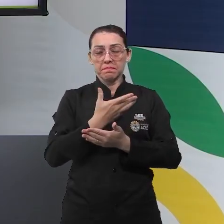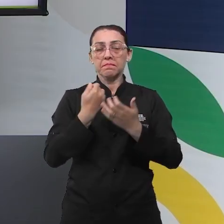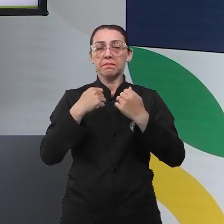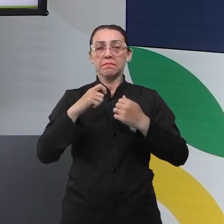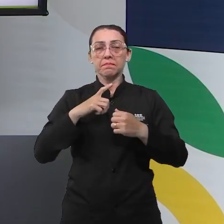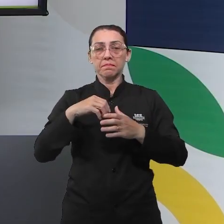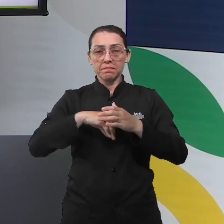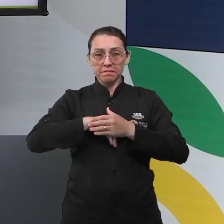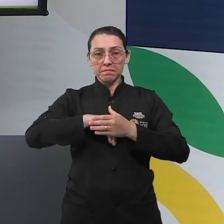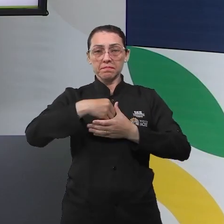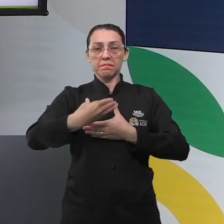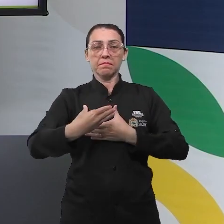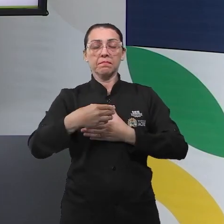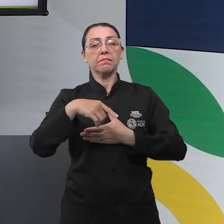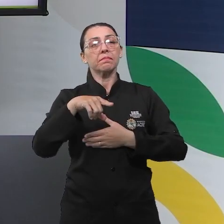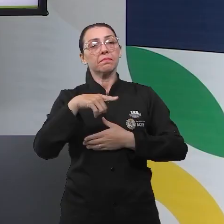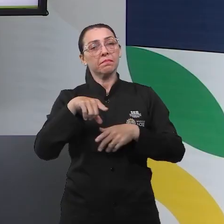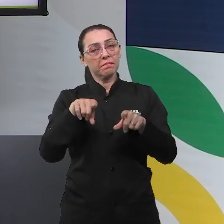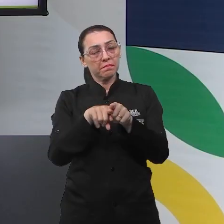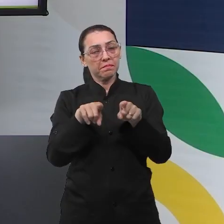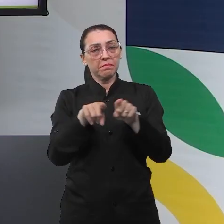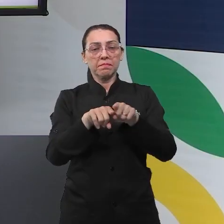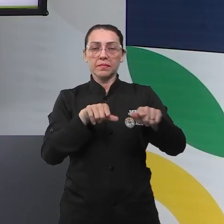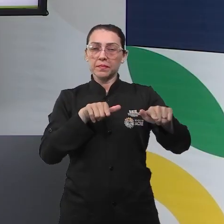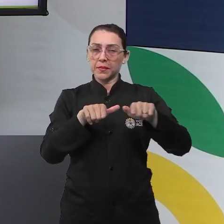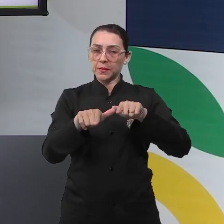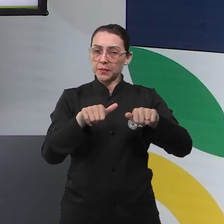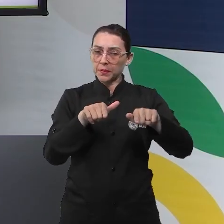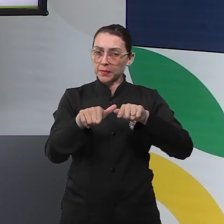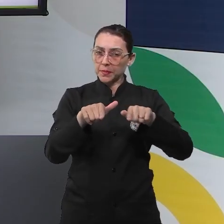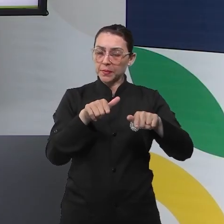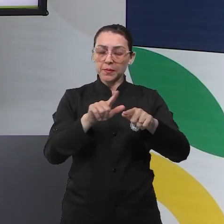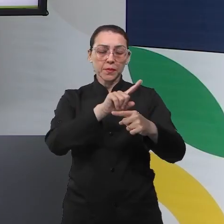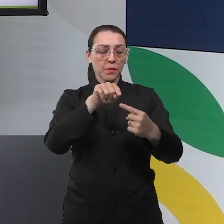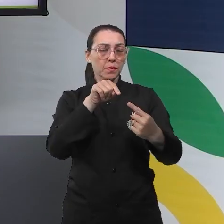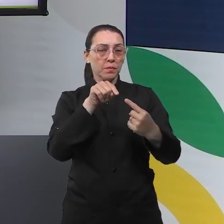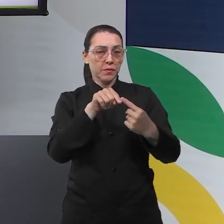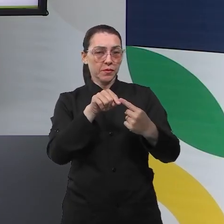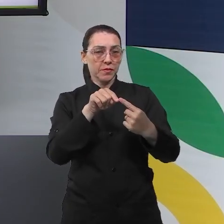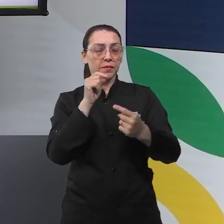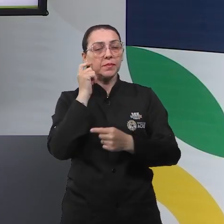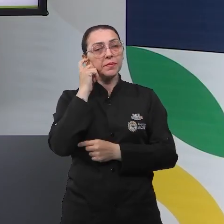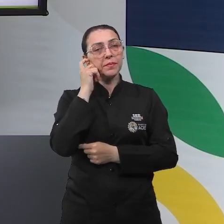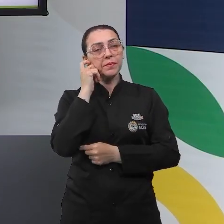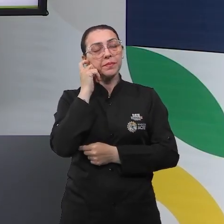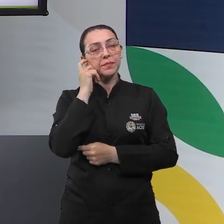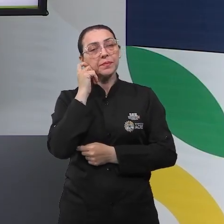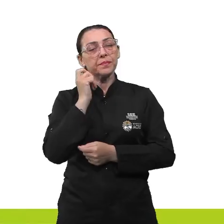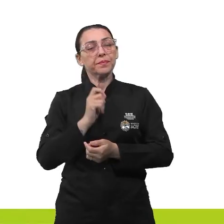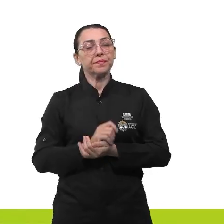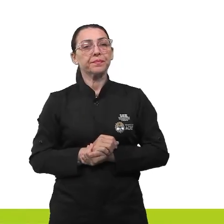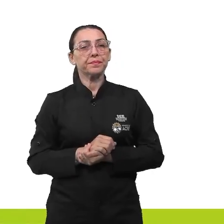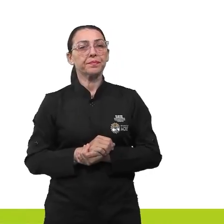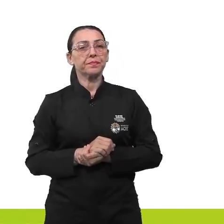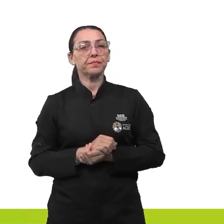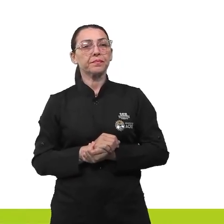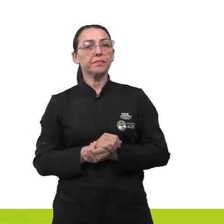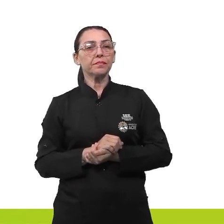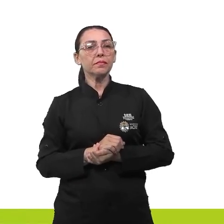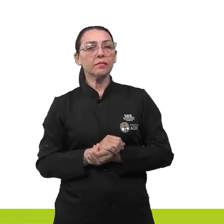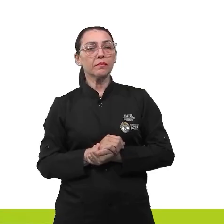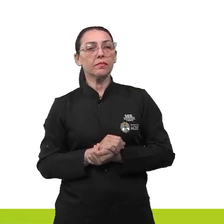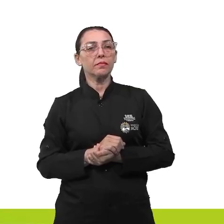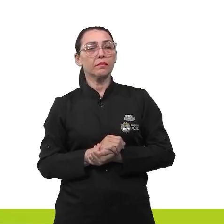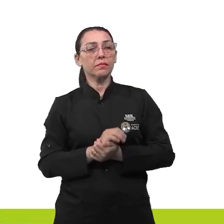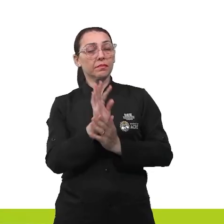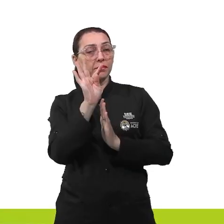ter atitudes também aí, trabalharmos duro, né? E trabalharmos com um objetivo claro e bem definido. Aí um exemplo de